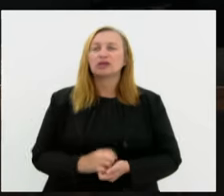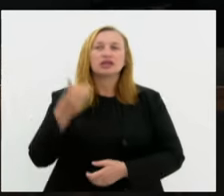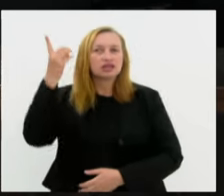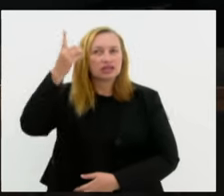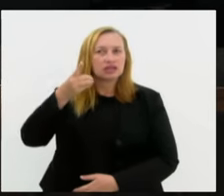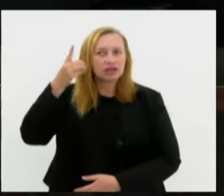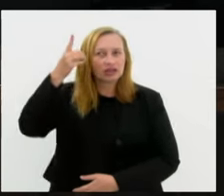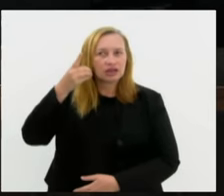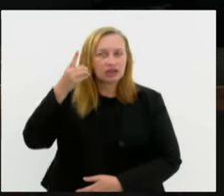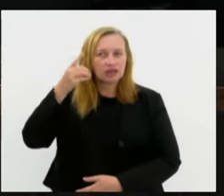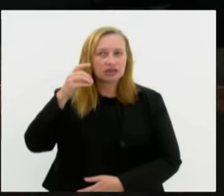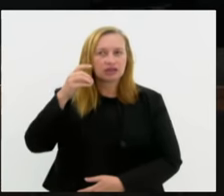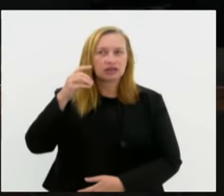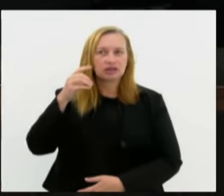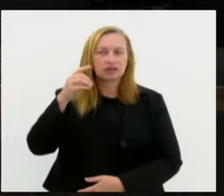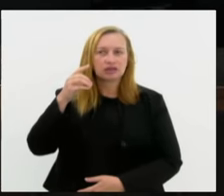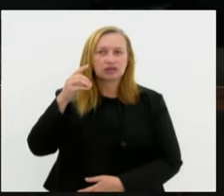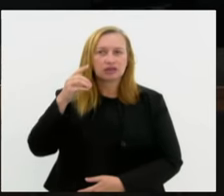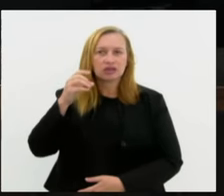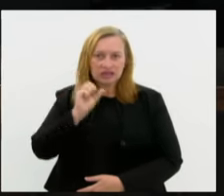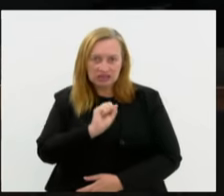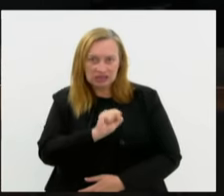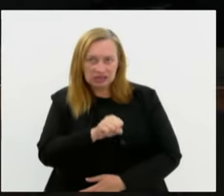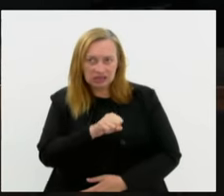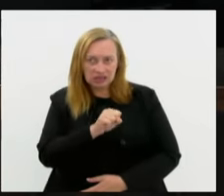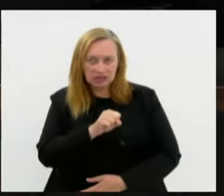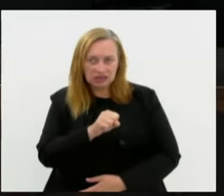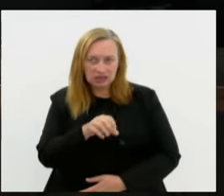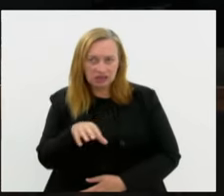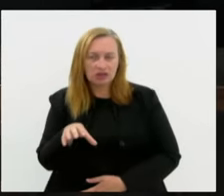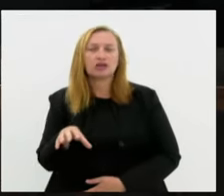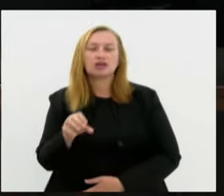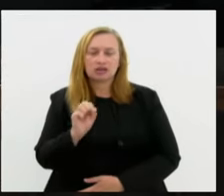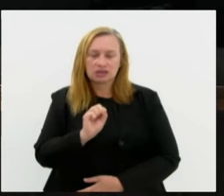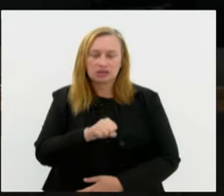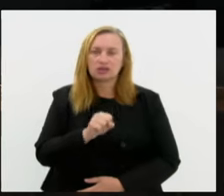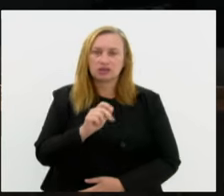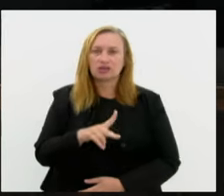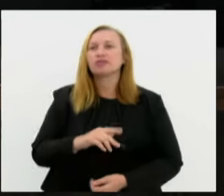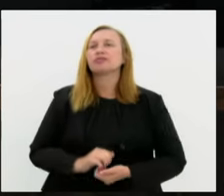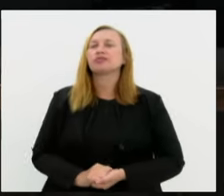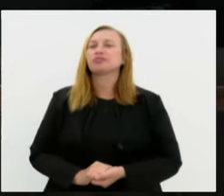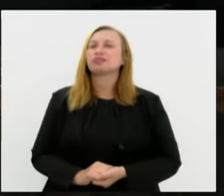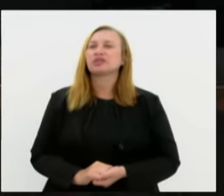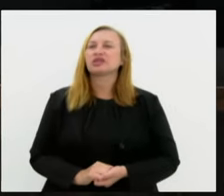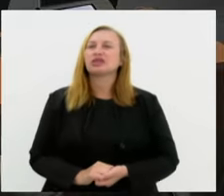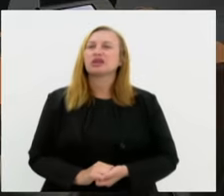deputado Carlinhos, BNH. Sim. Não está saindo o áudio. Sim, tá, saiu.